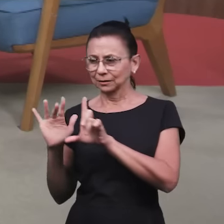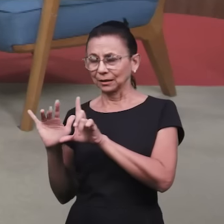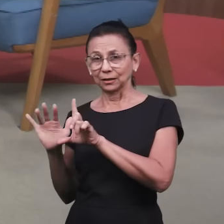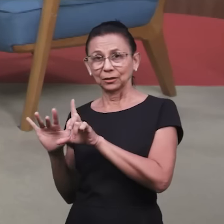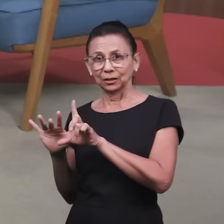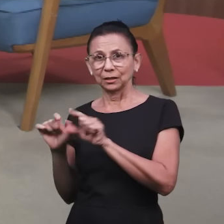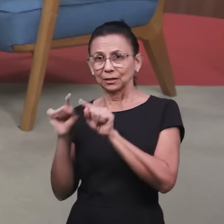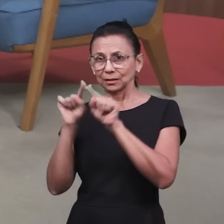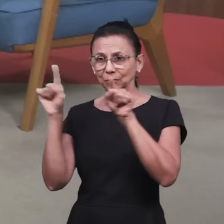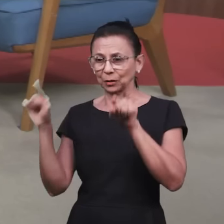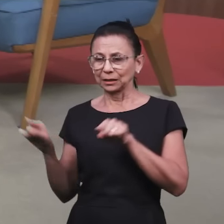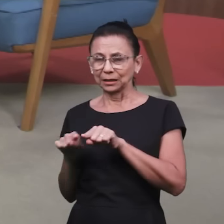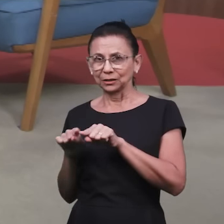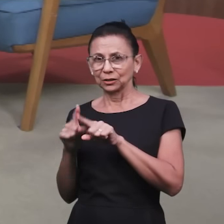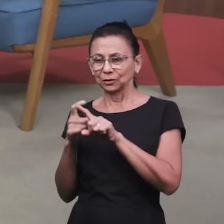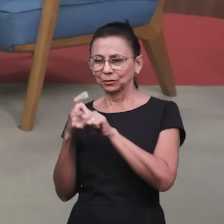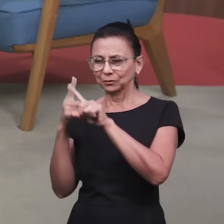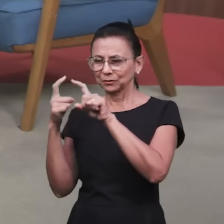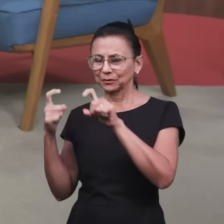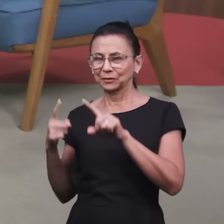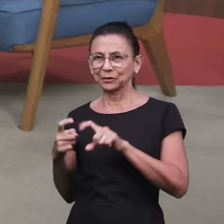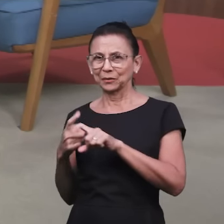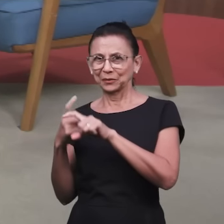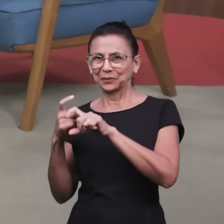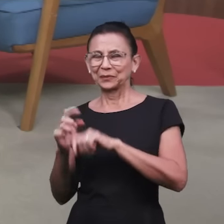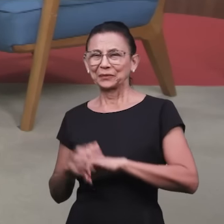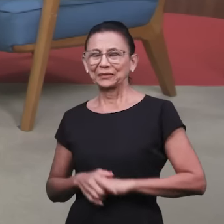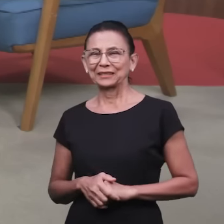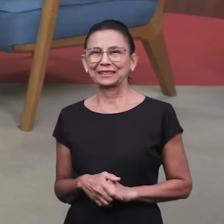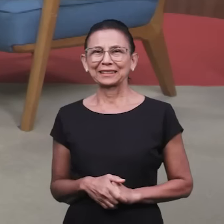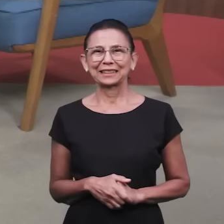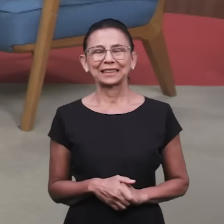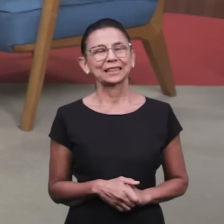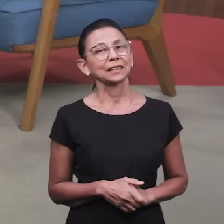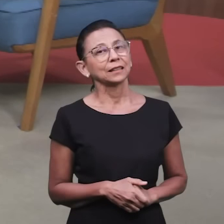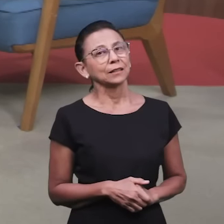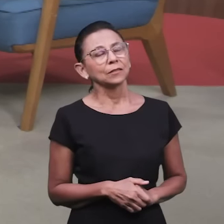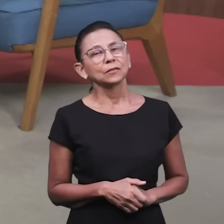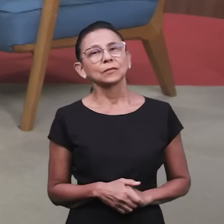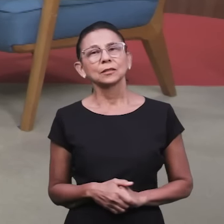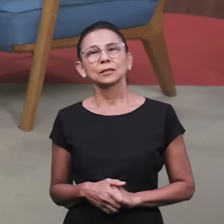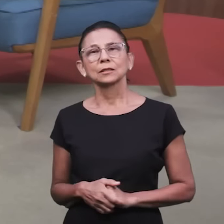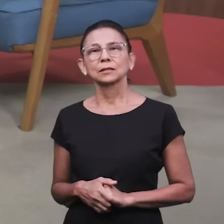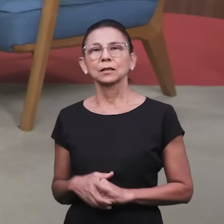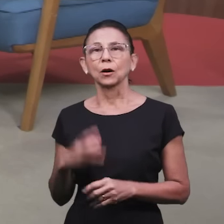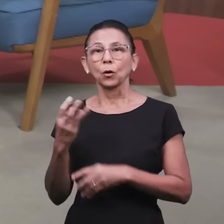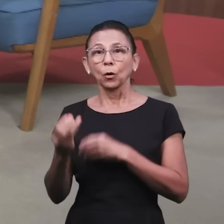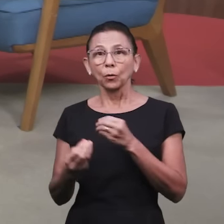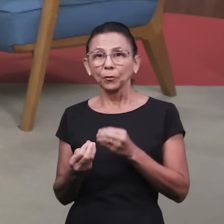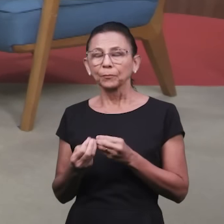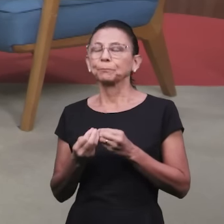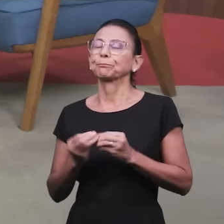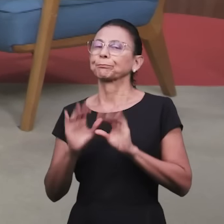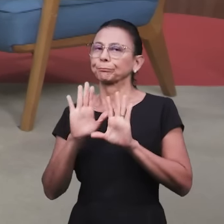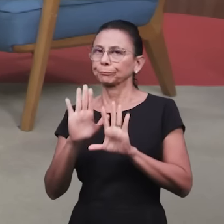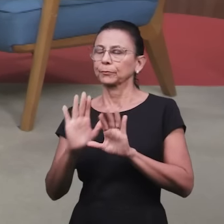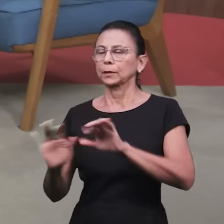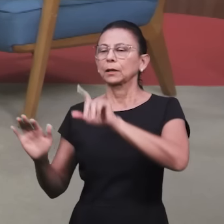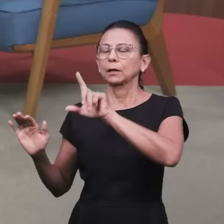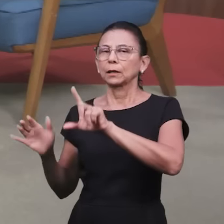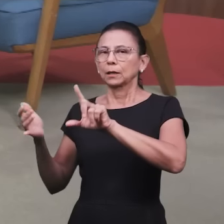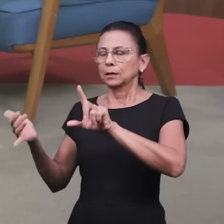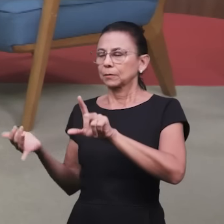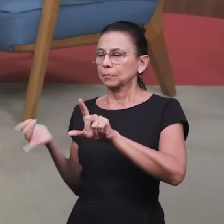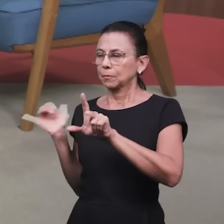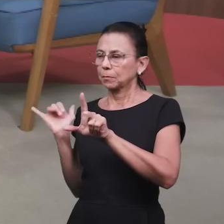Esse QR Code, esse quadradinho aí, preto e branco, você pode pegar o seu celular, apontar a câmera do seu